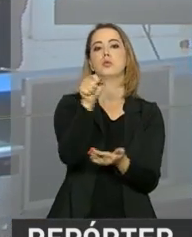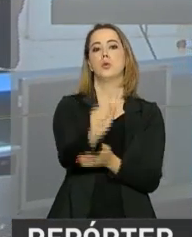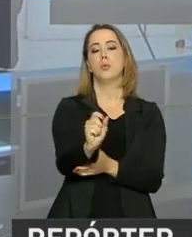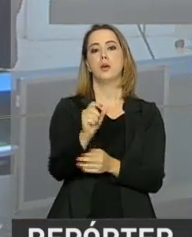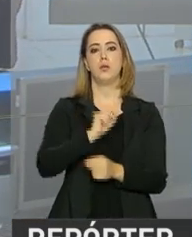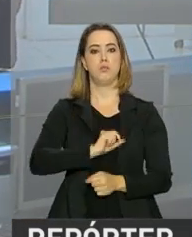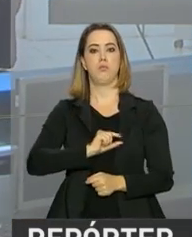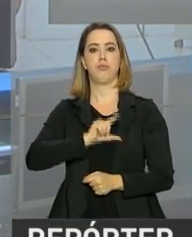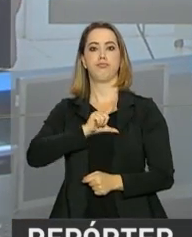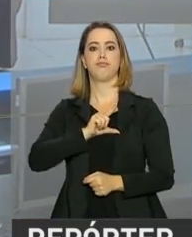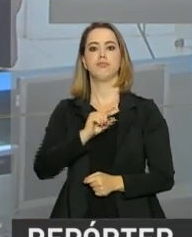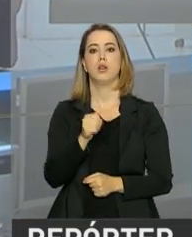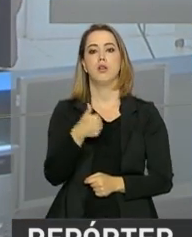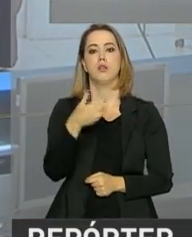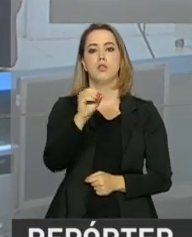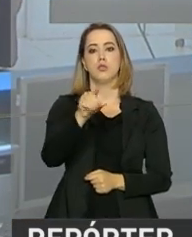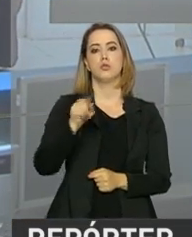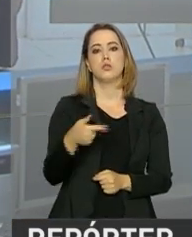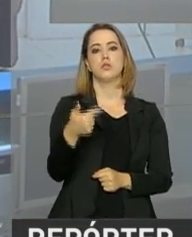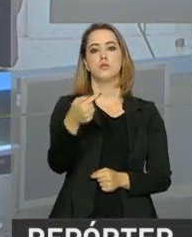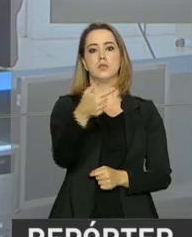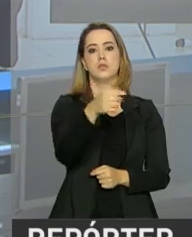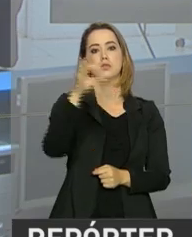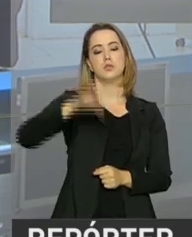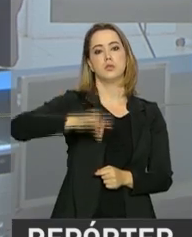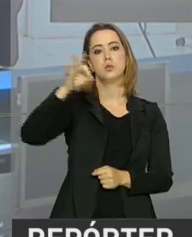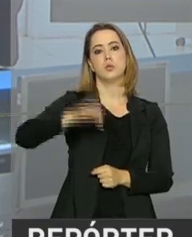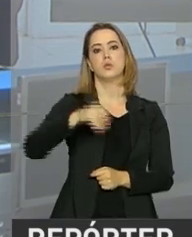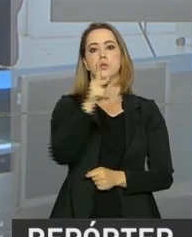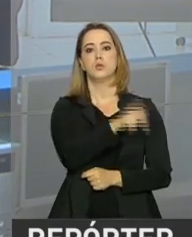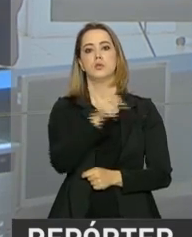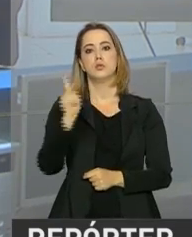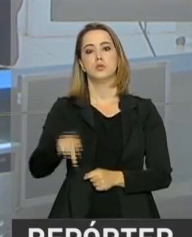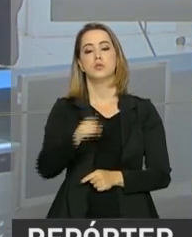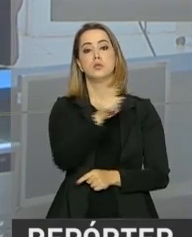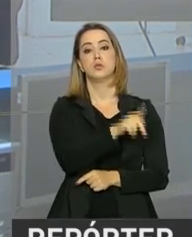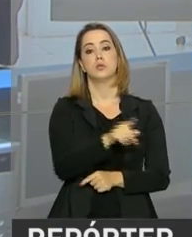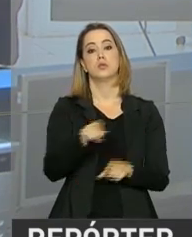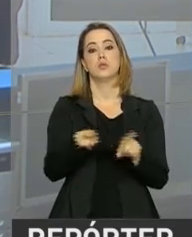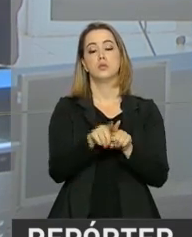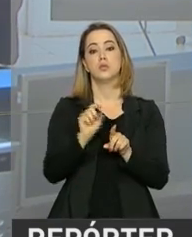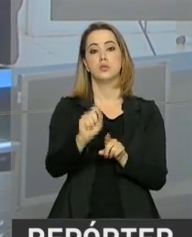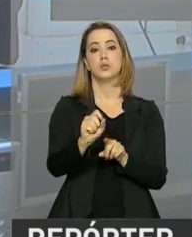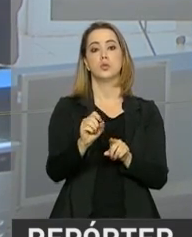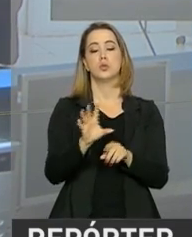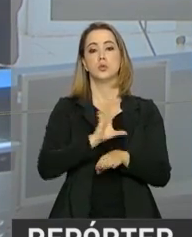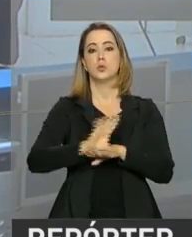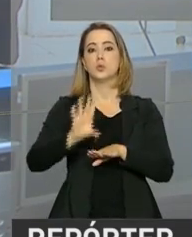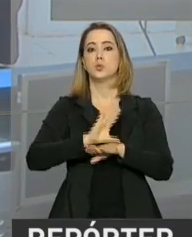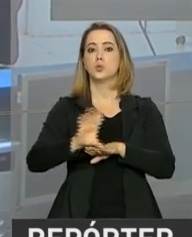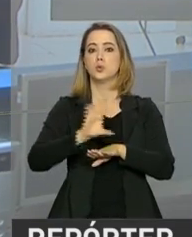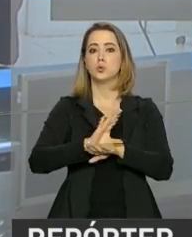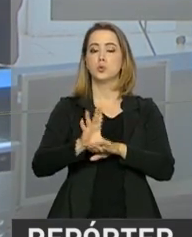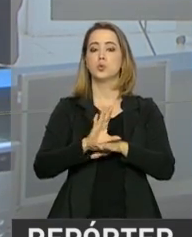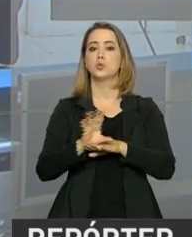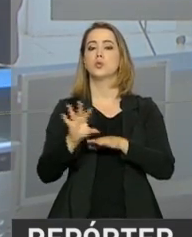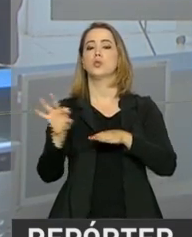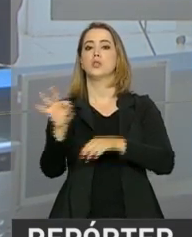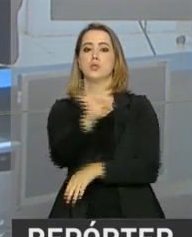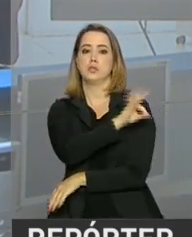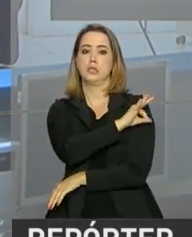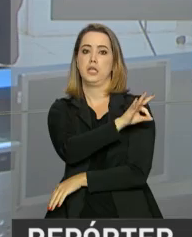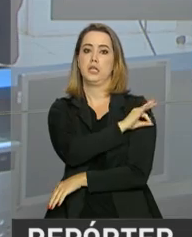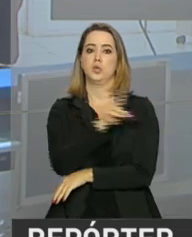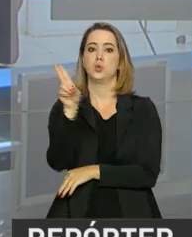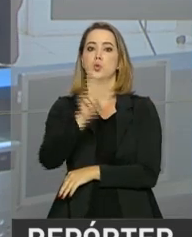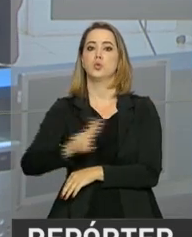do reajuste de 10,77 aos professores e servidores da área técnica de universidades e